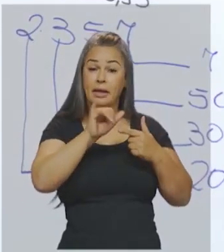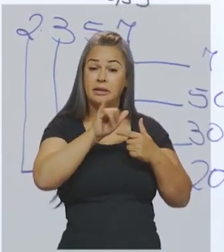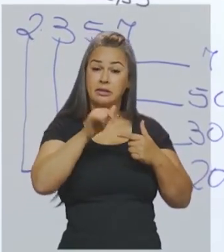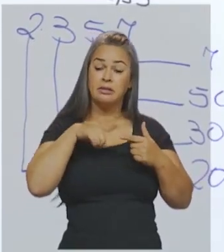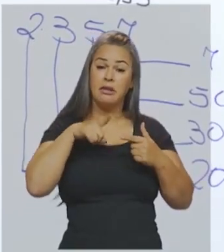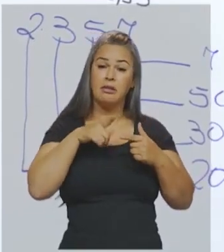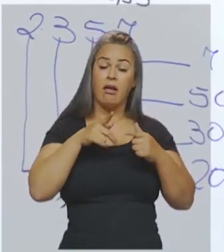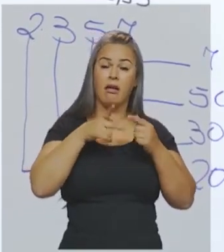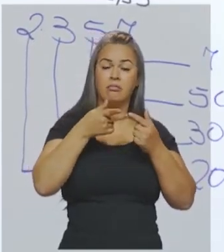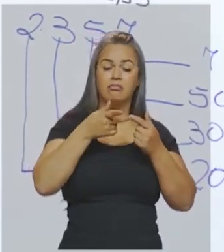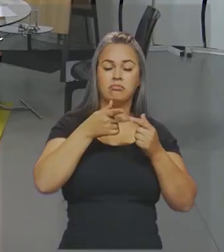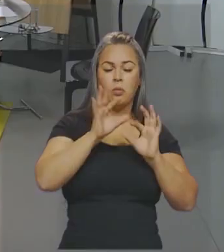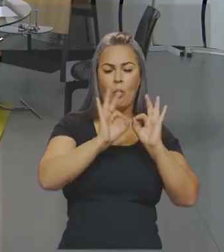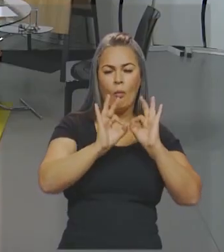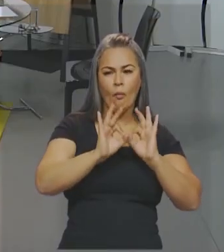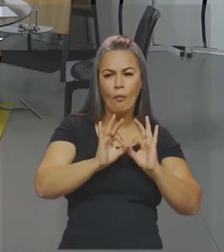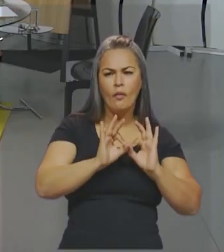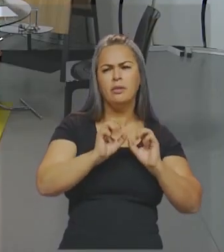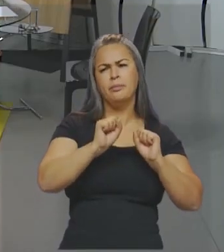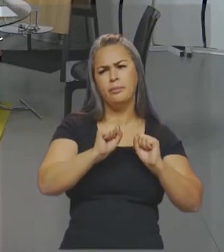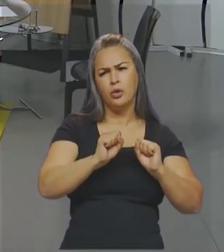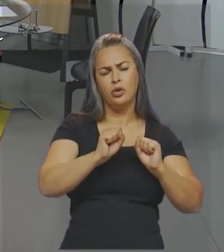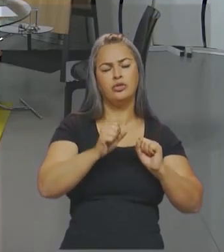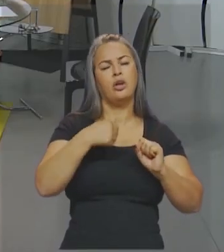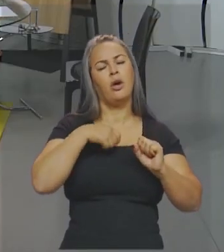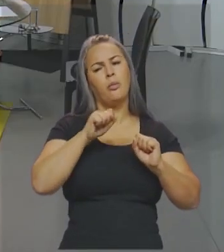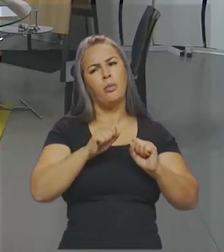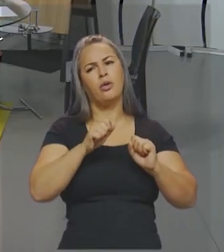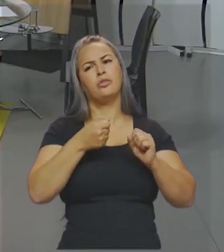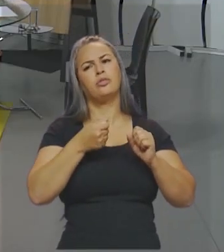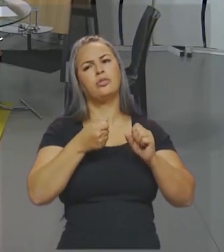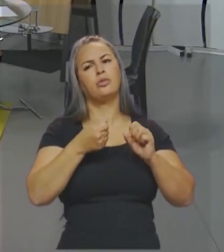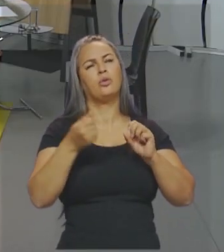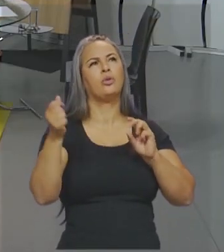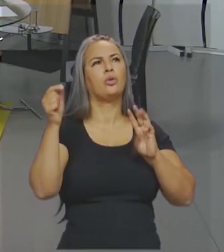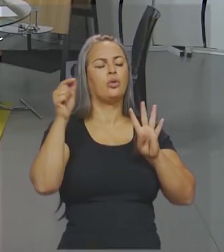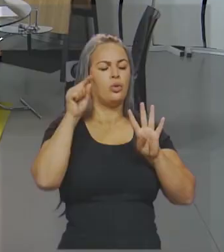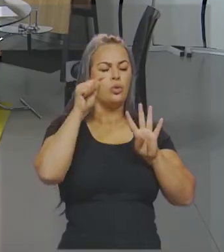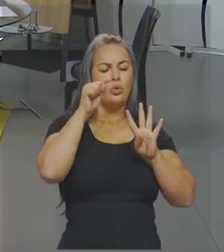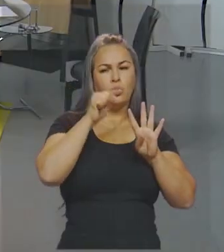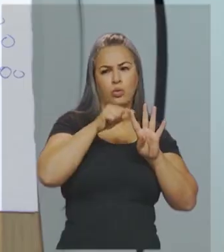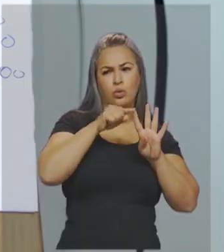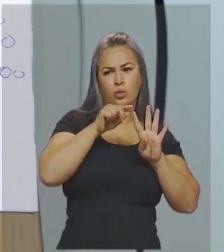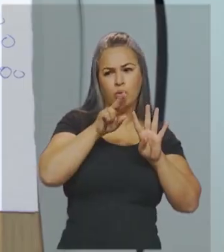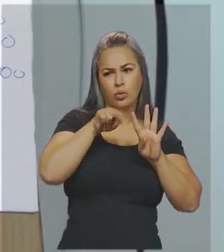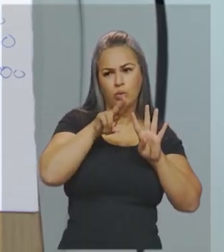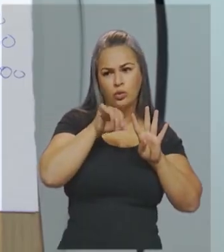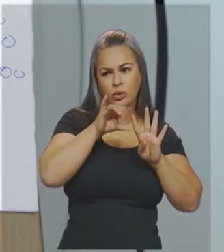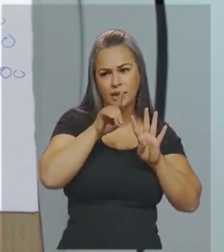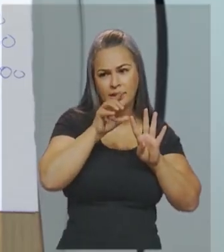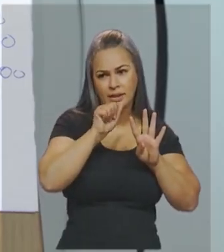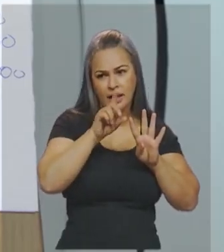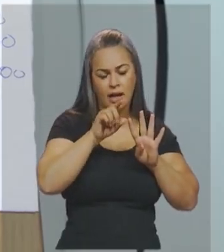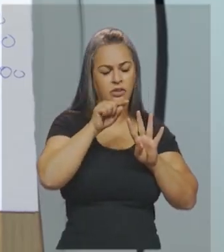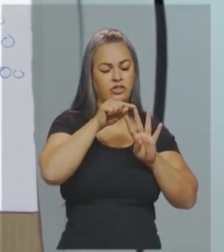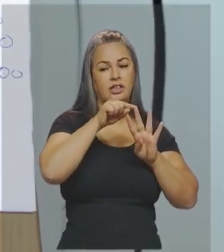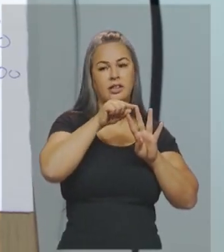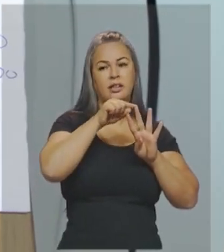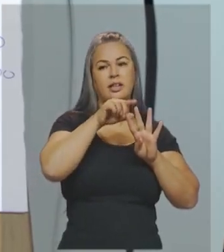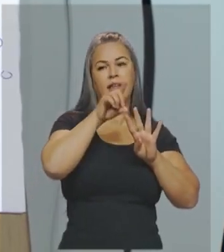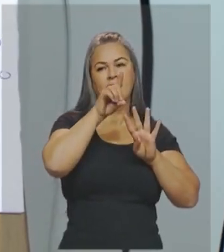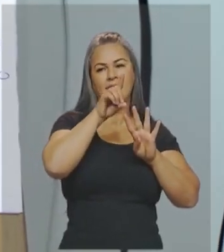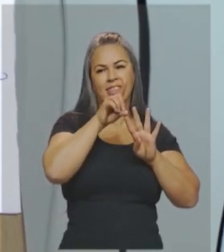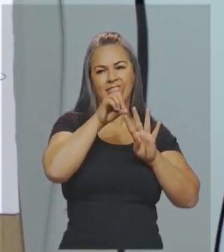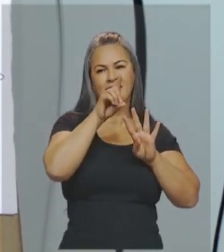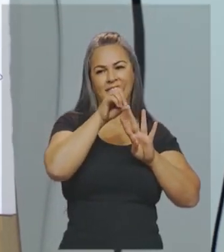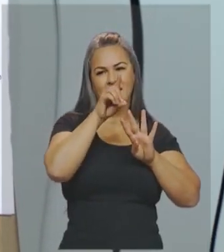não tem importância, né? Eu posso colocar a unidade é 1, a próxima é dezena, então é 10, a próxima